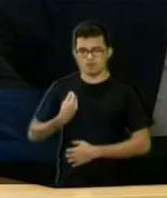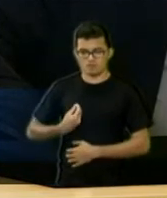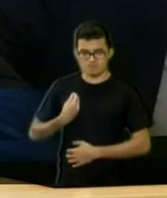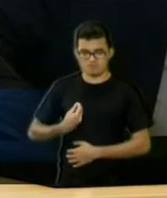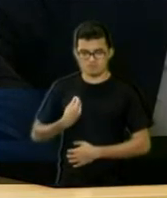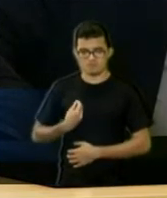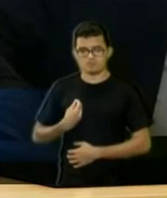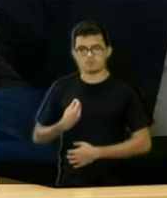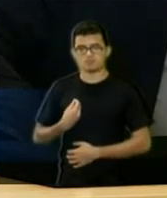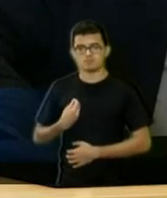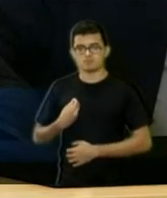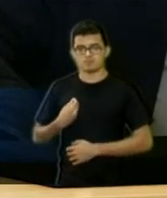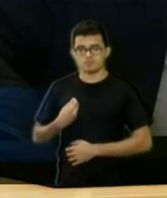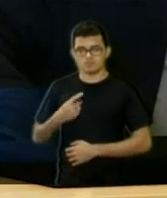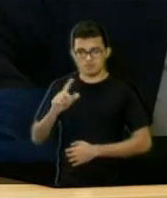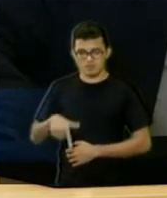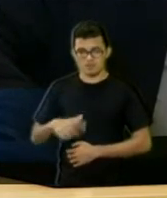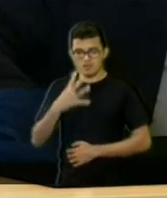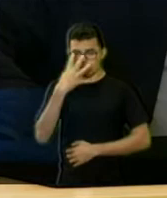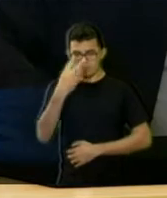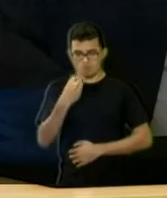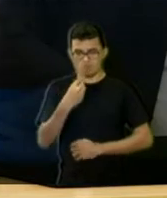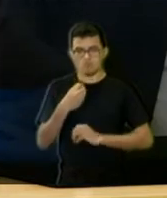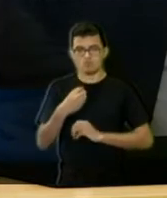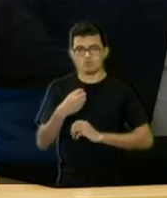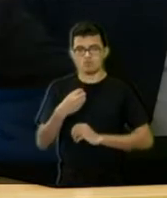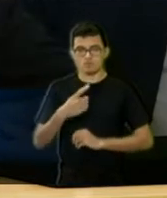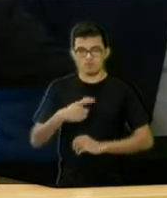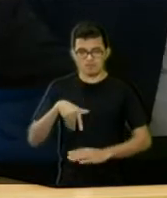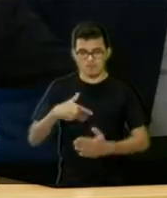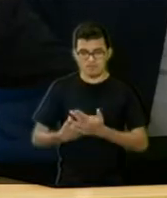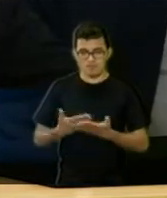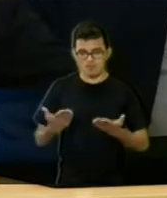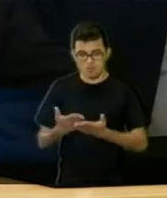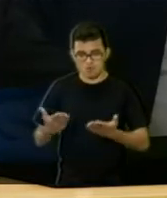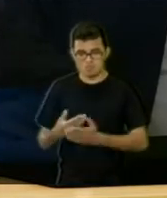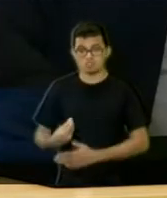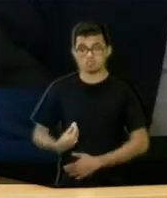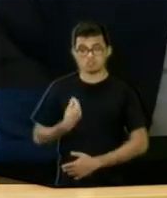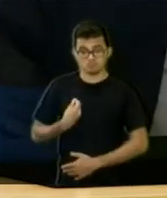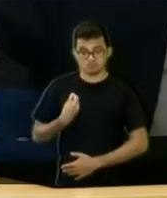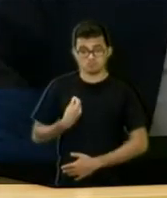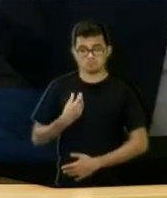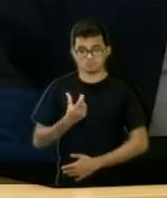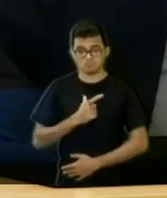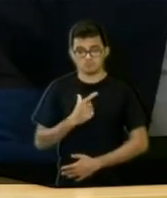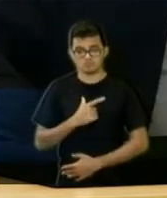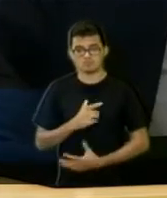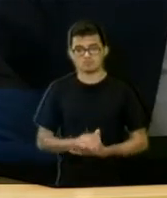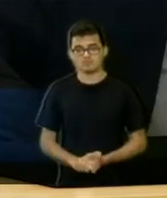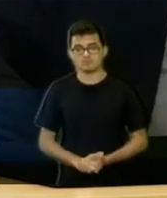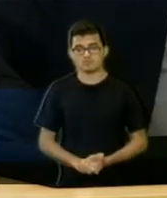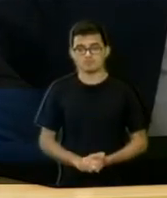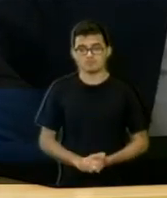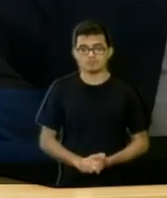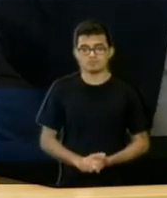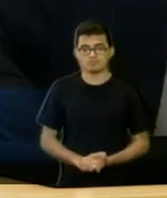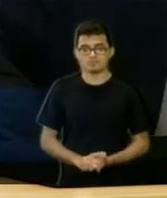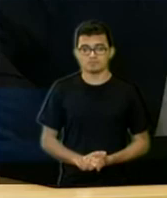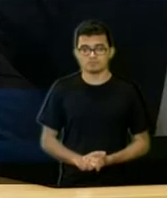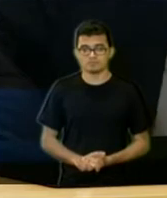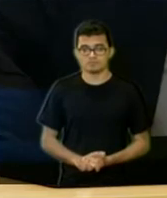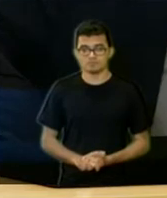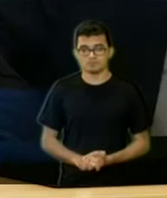Junão? Naquela Kombi, que está lá dando trabalho até hoje, né, Seu Moa? Né? Ela está lá, firme e forte, não,